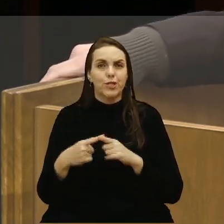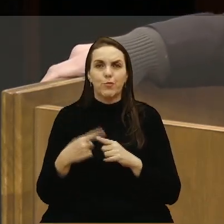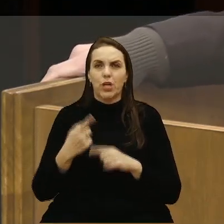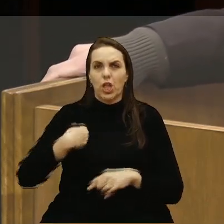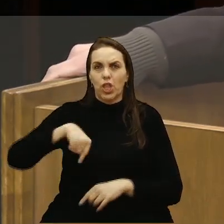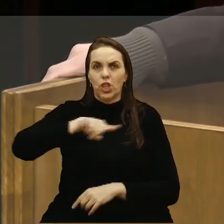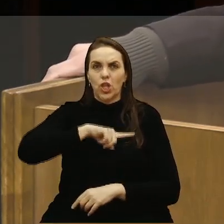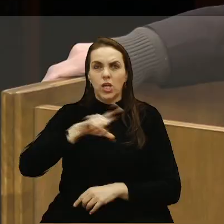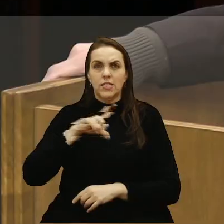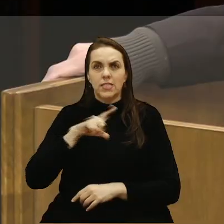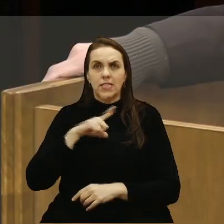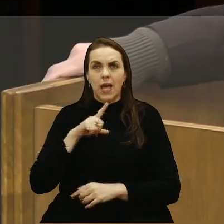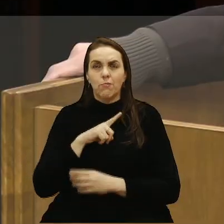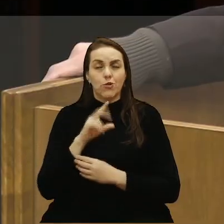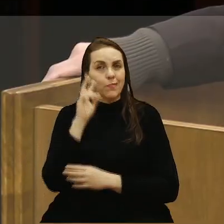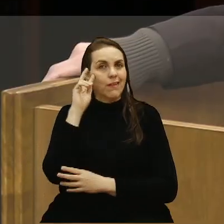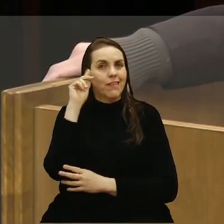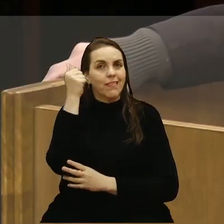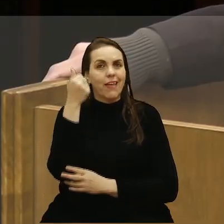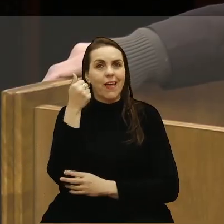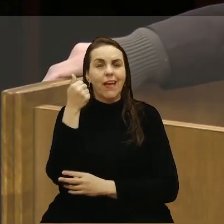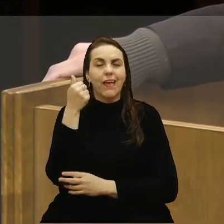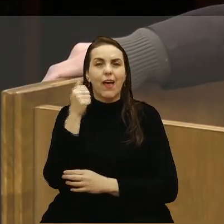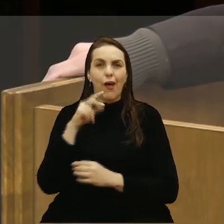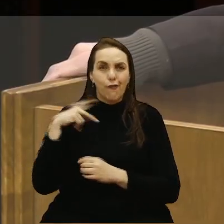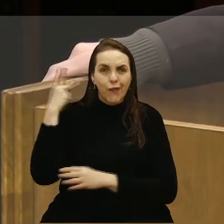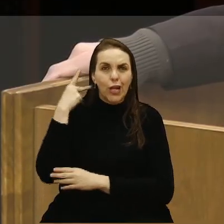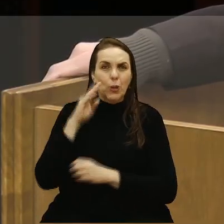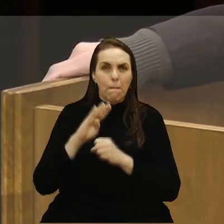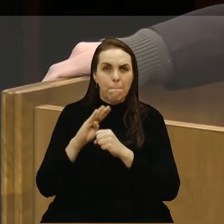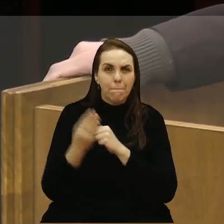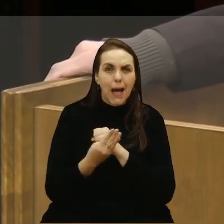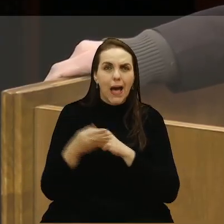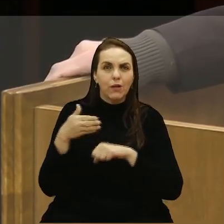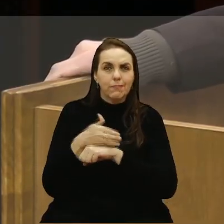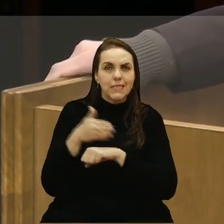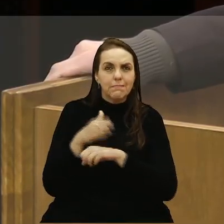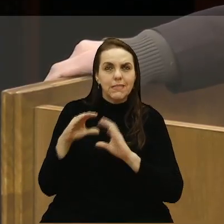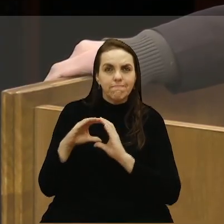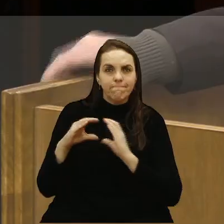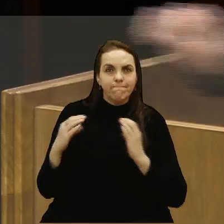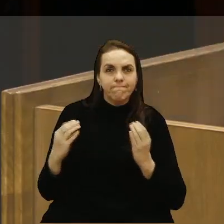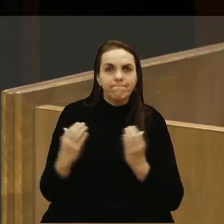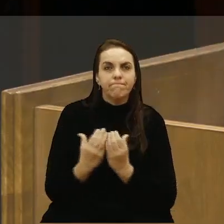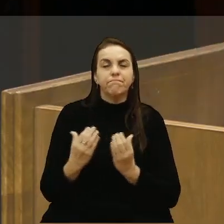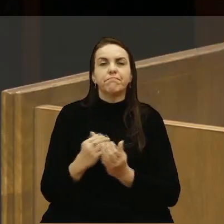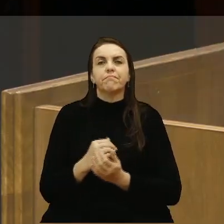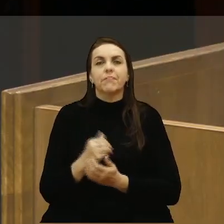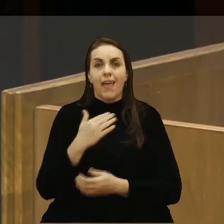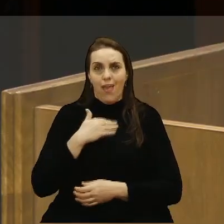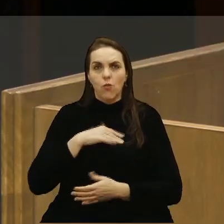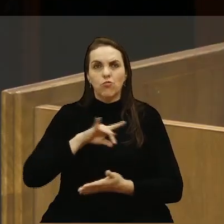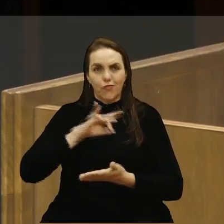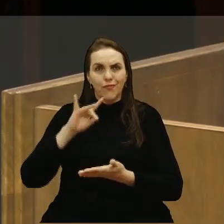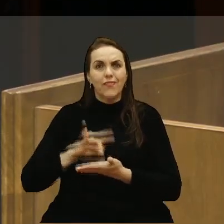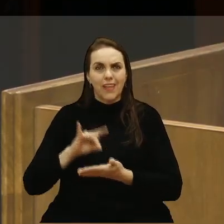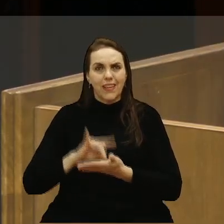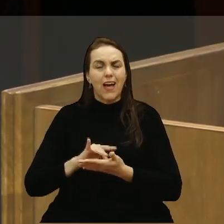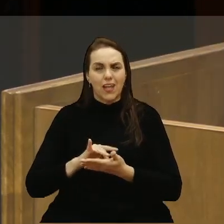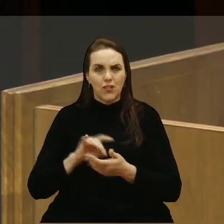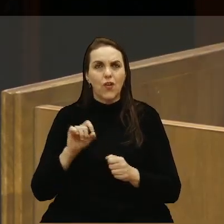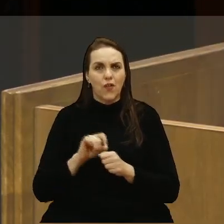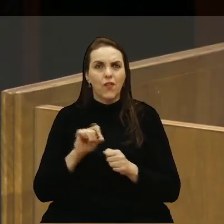que temos mais uma linha assim, de vereador, mais de bairro, mais nas comunidades, né? Porque eu, de fato, até eu faço questão de citar